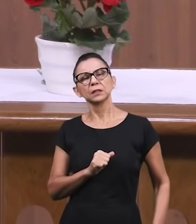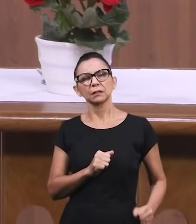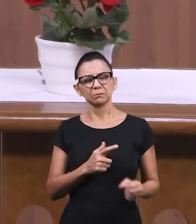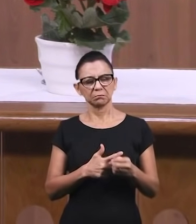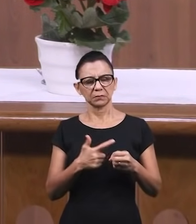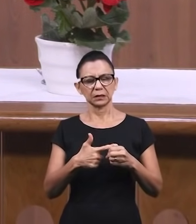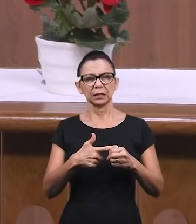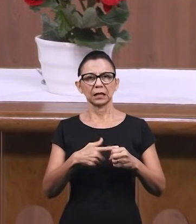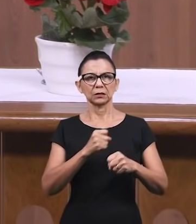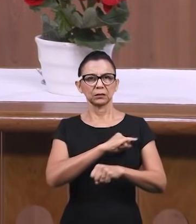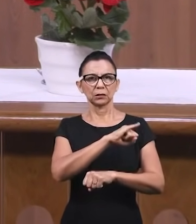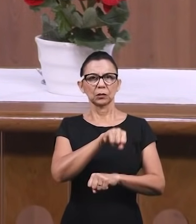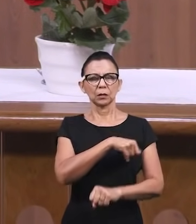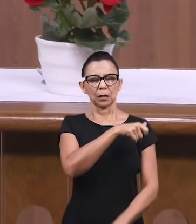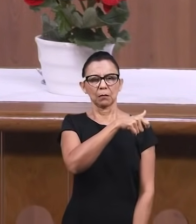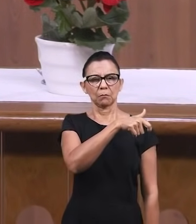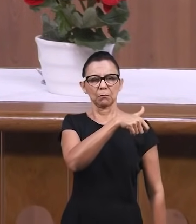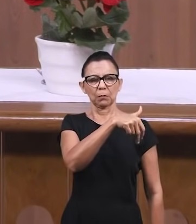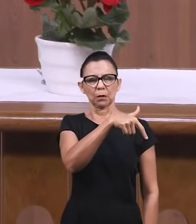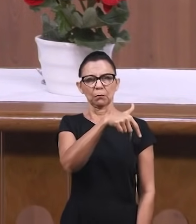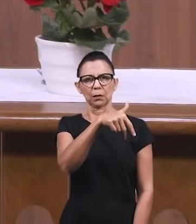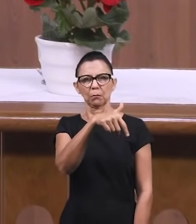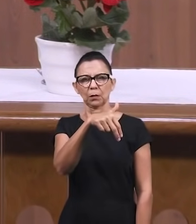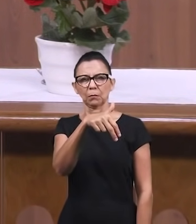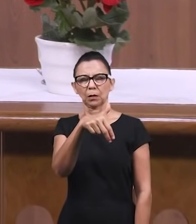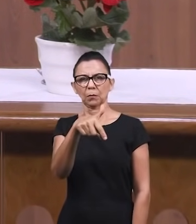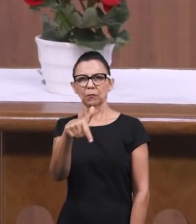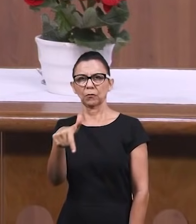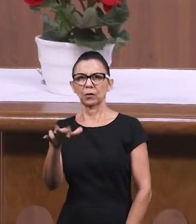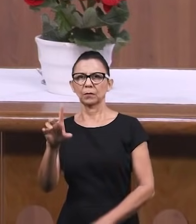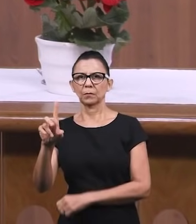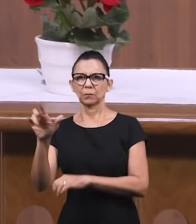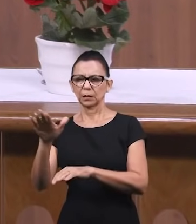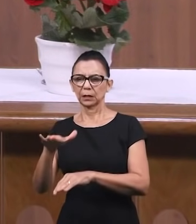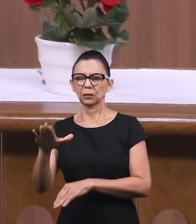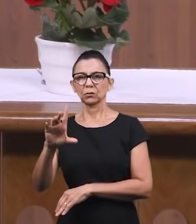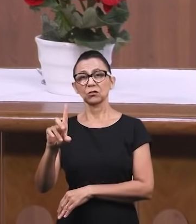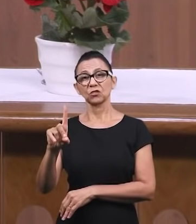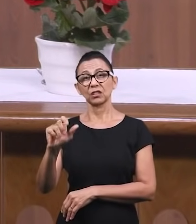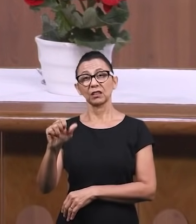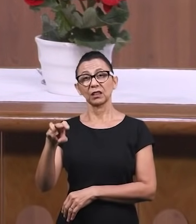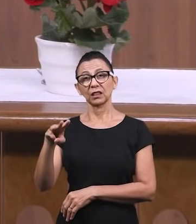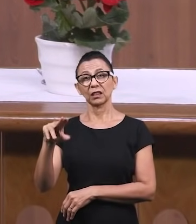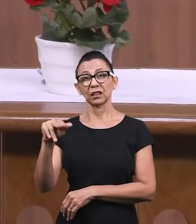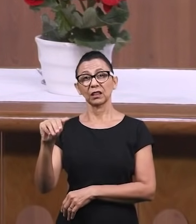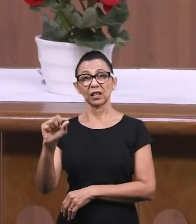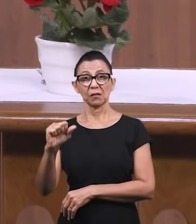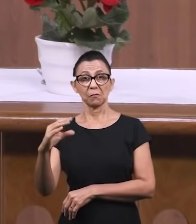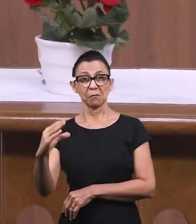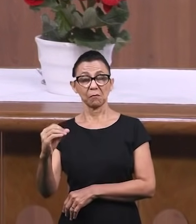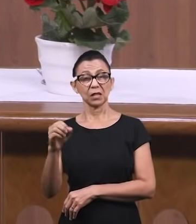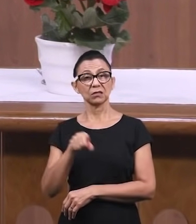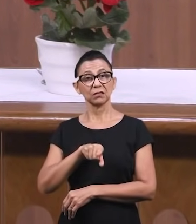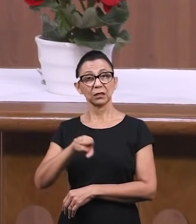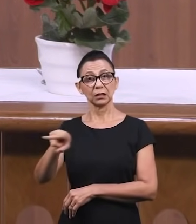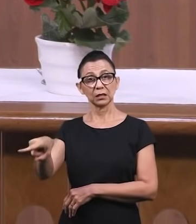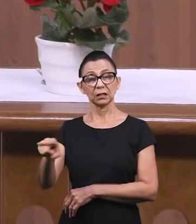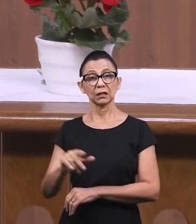cidade de Jerusalém e foi para a cidade de Damasco, na Síria, para prender